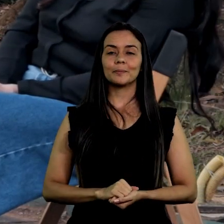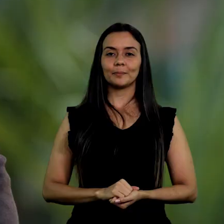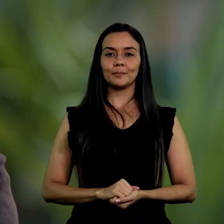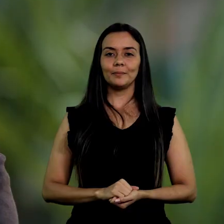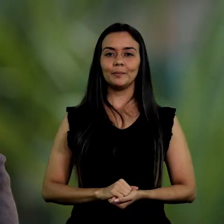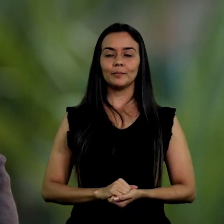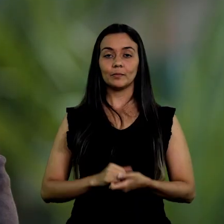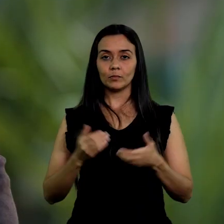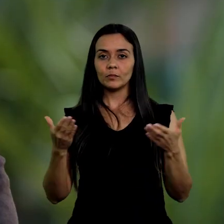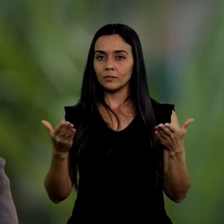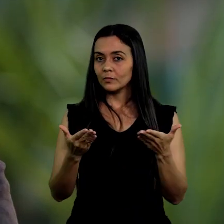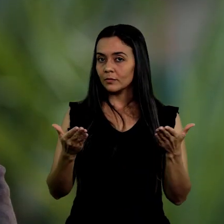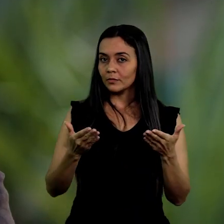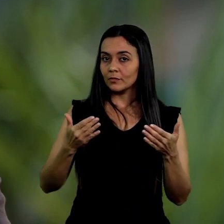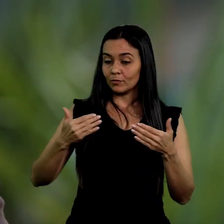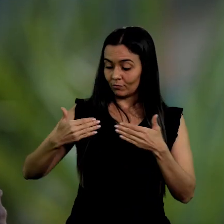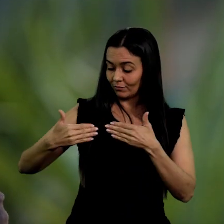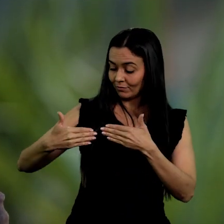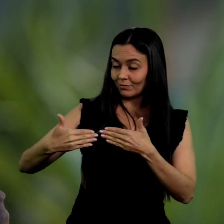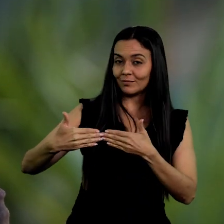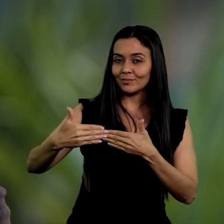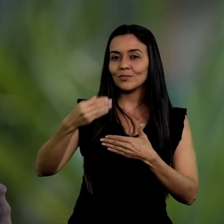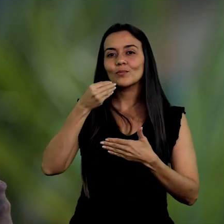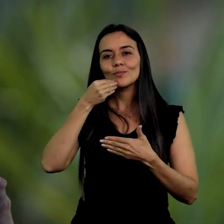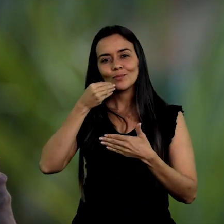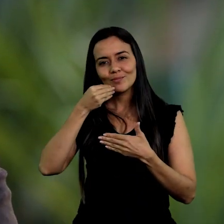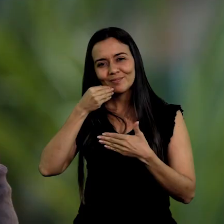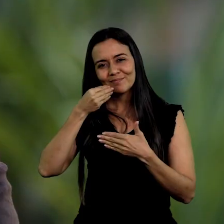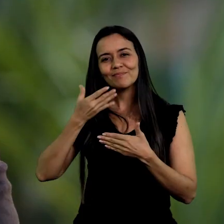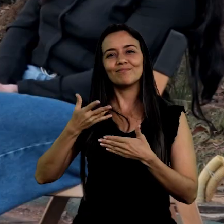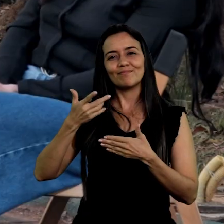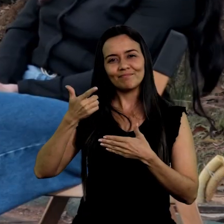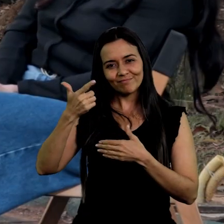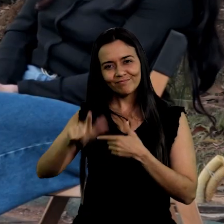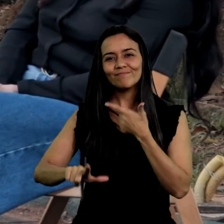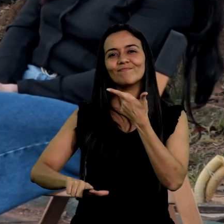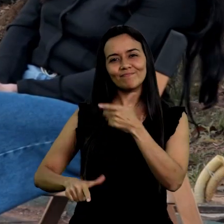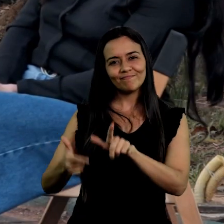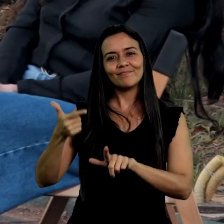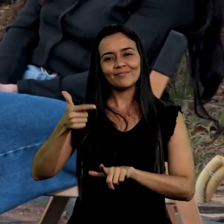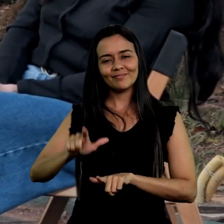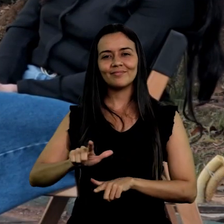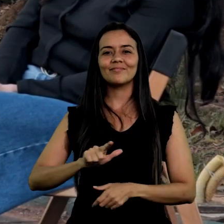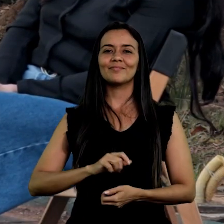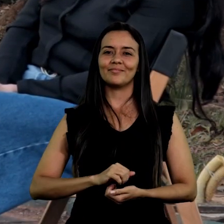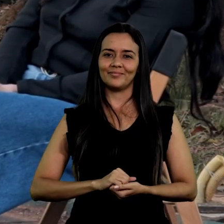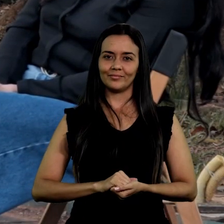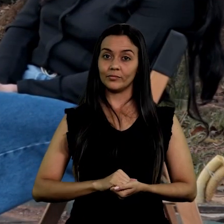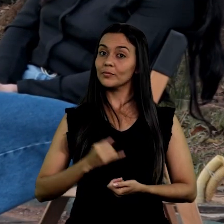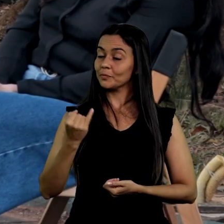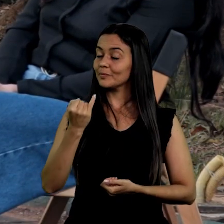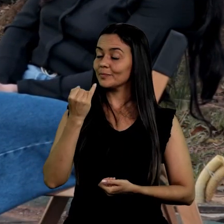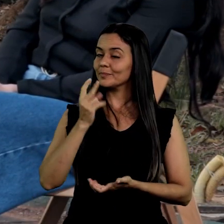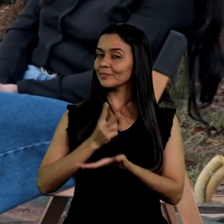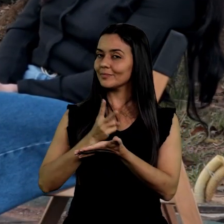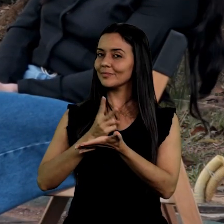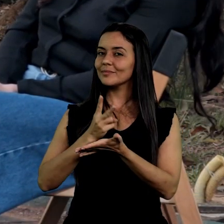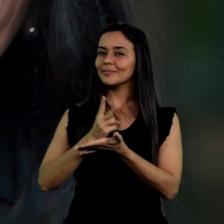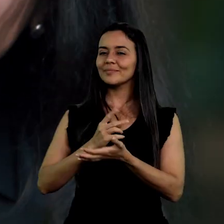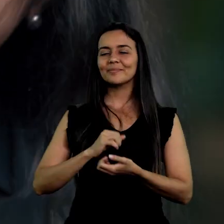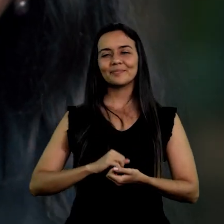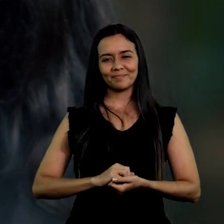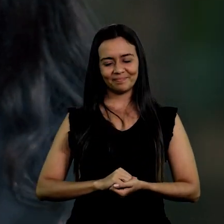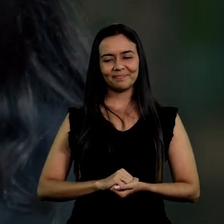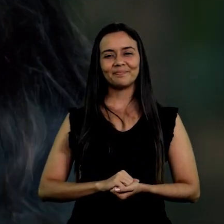né? E vamos ver se a gente tem outras oportunidades aí de conversar aí desse tema aí que é muito importante